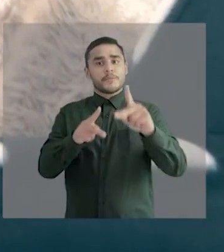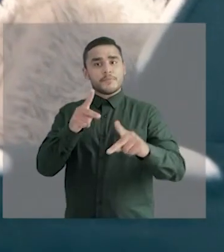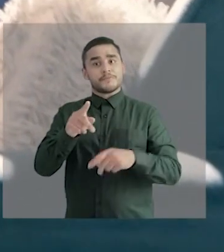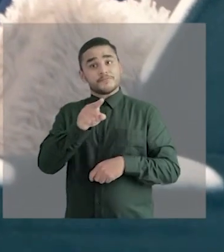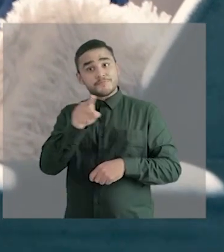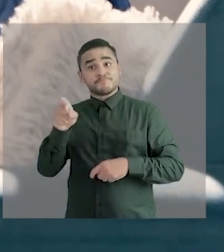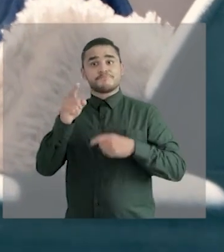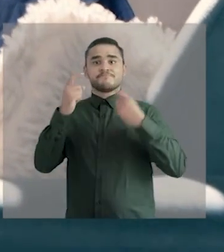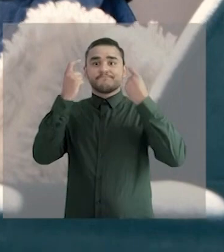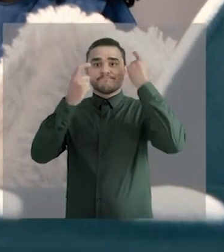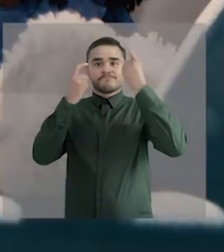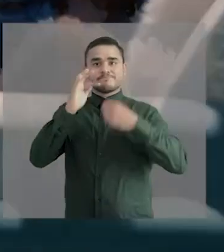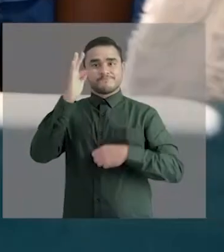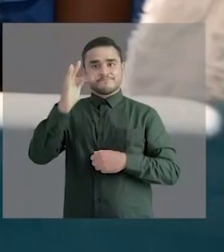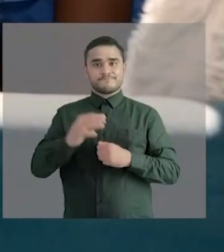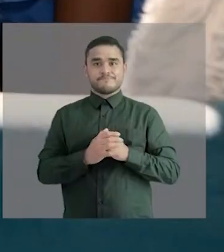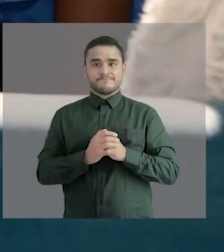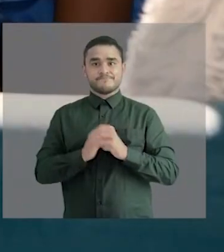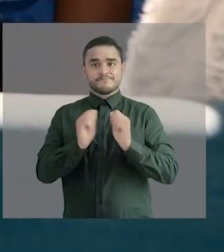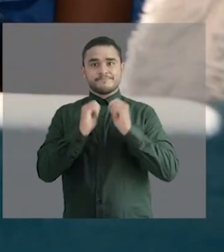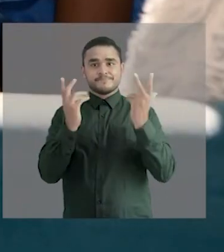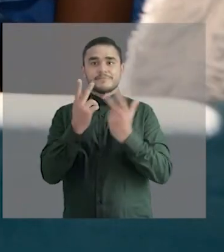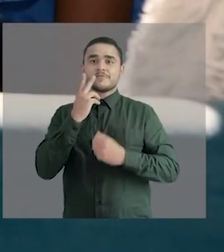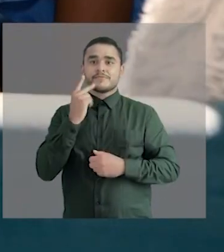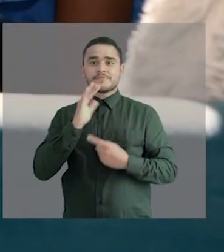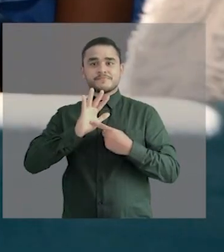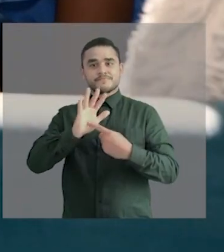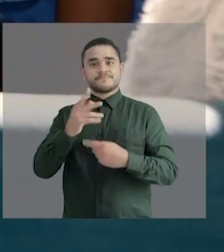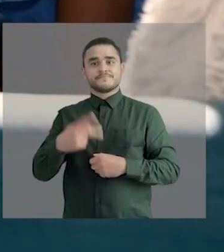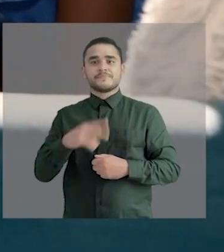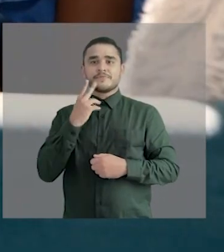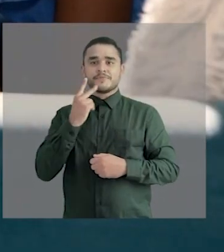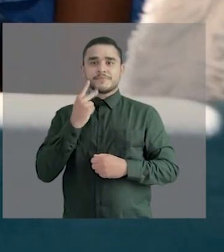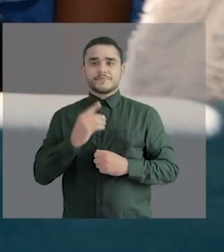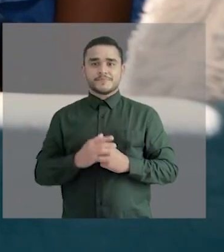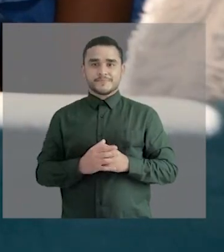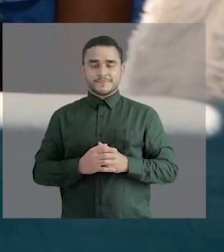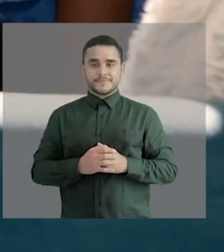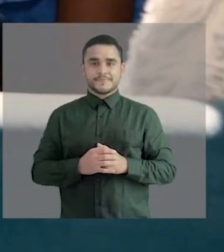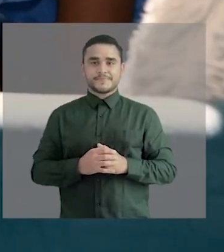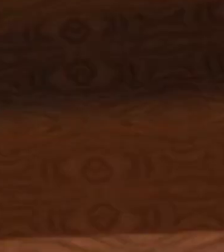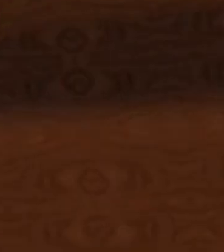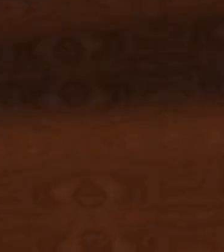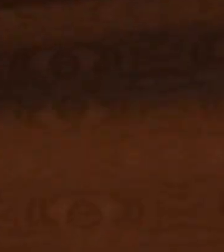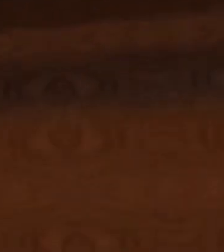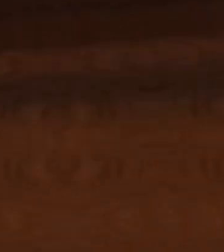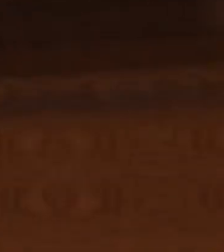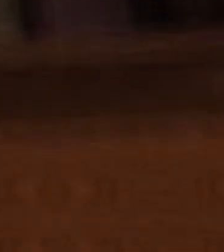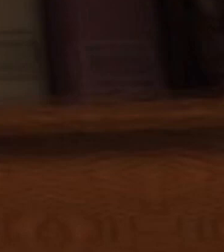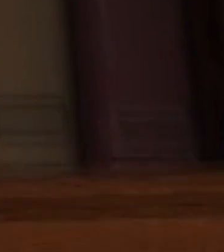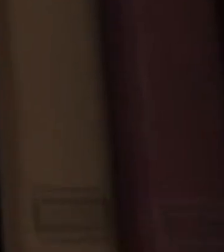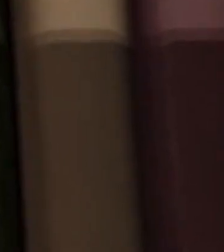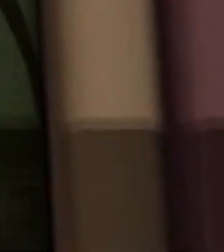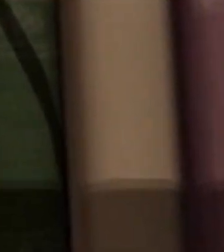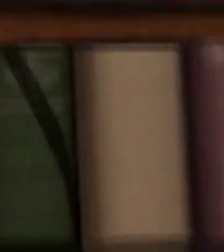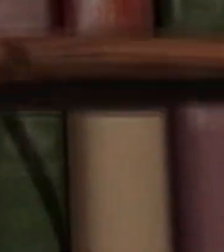É cuidar do seu futuro. Câmara Municipal de Fortaleza. Nossa voz, nossa Fortaleza.